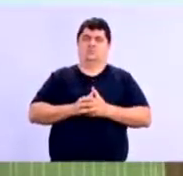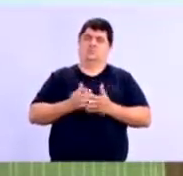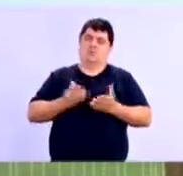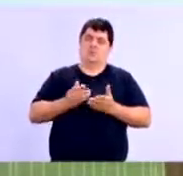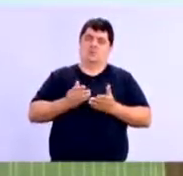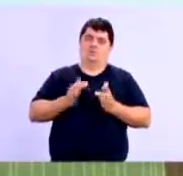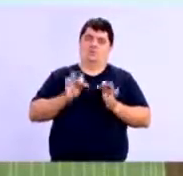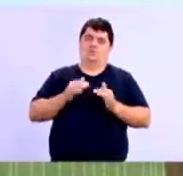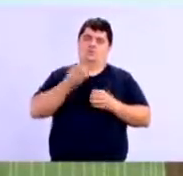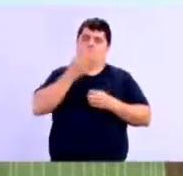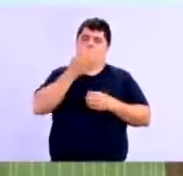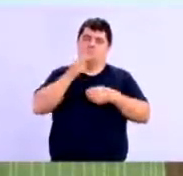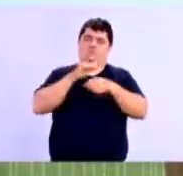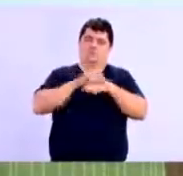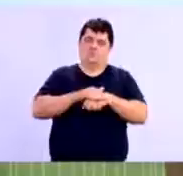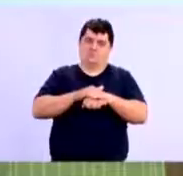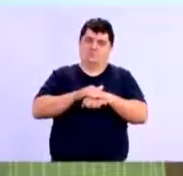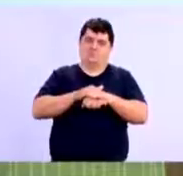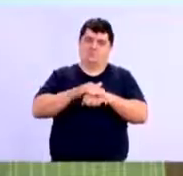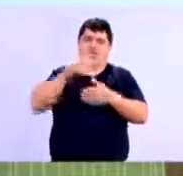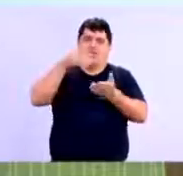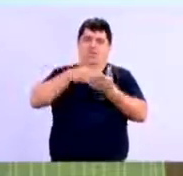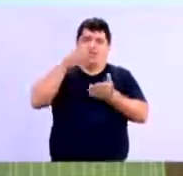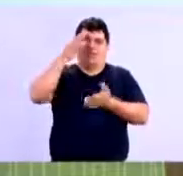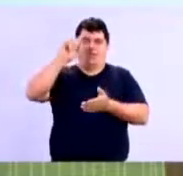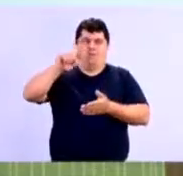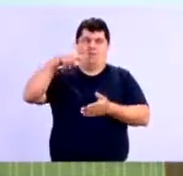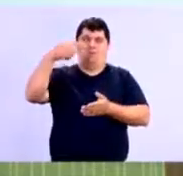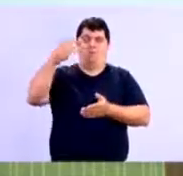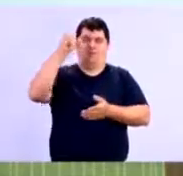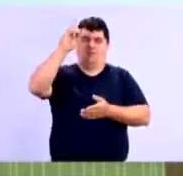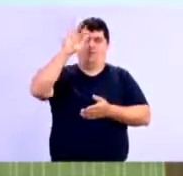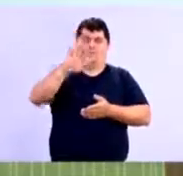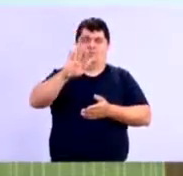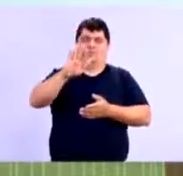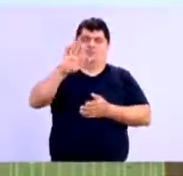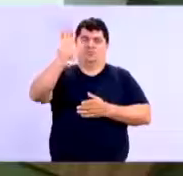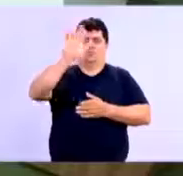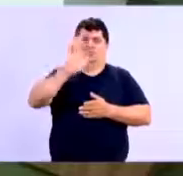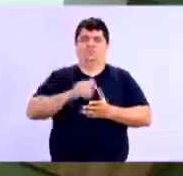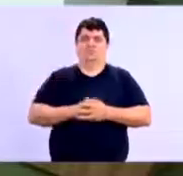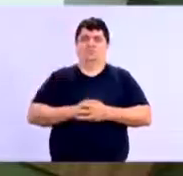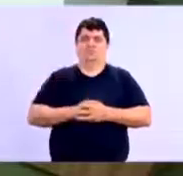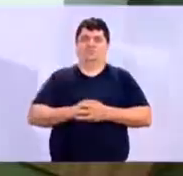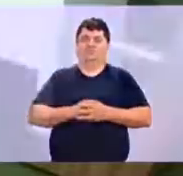assim, meu boa noite para vocês, até semana que vem, se Deus quiser e Ele há de querer. Tchau.